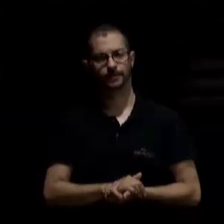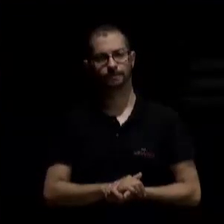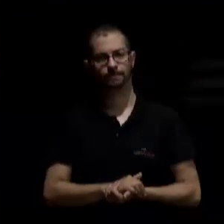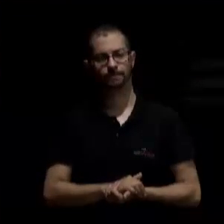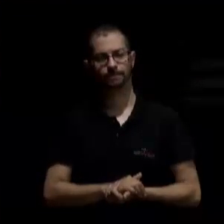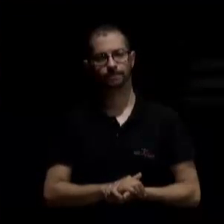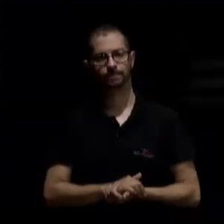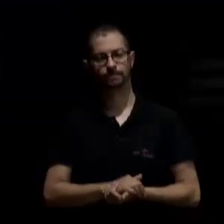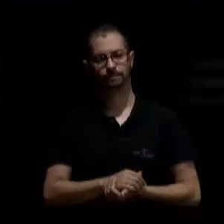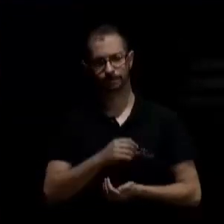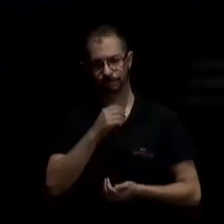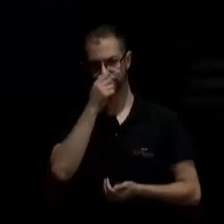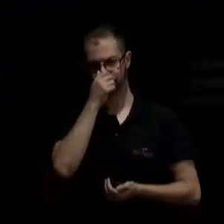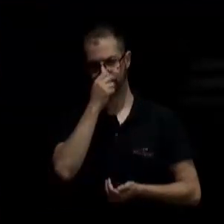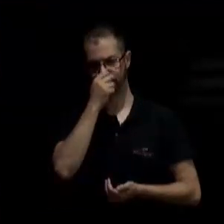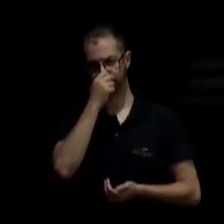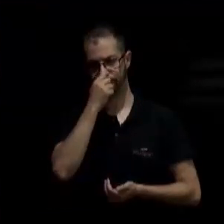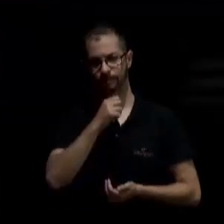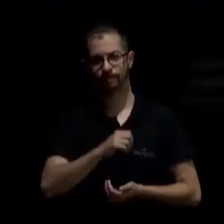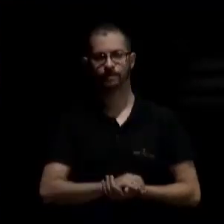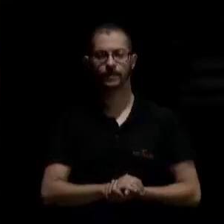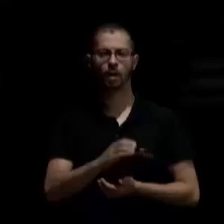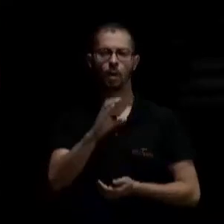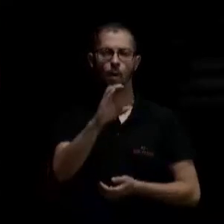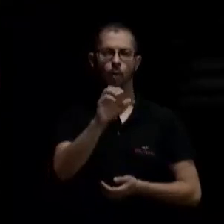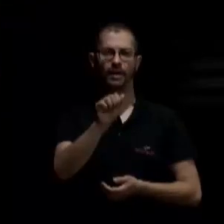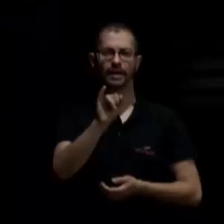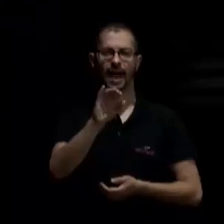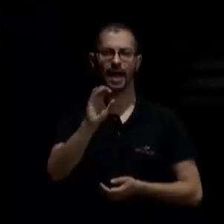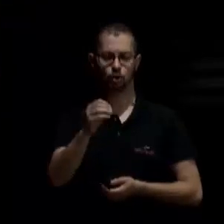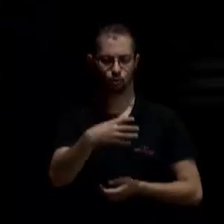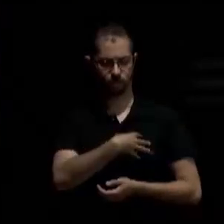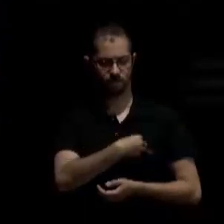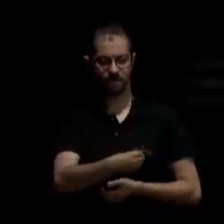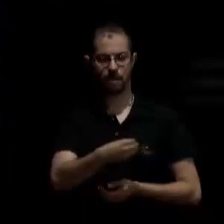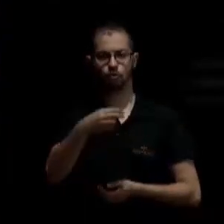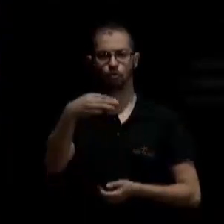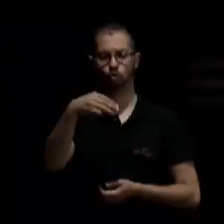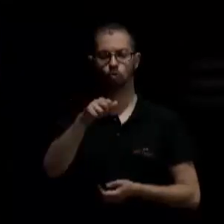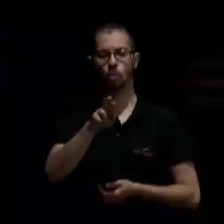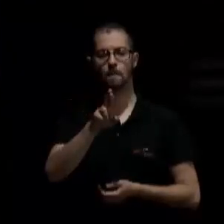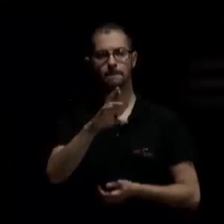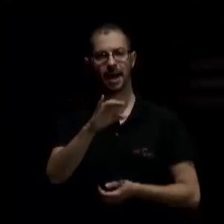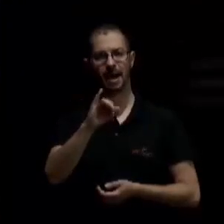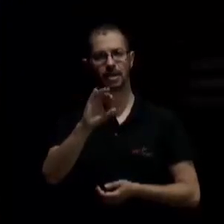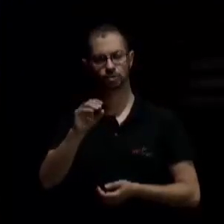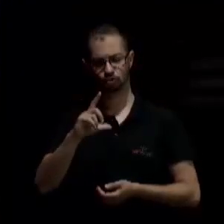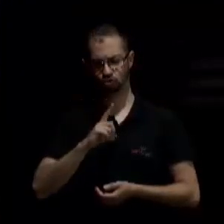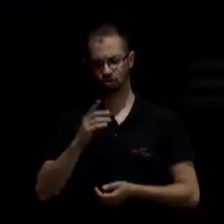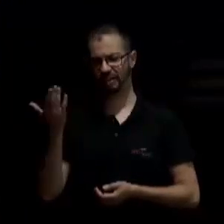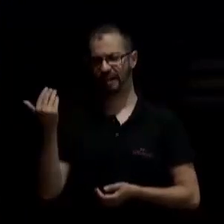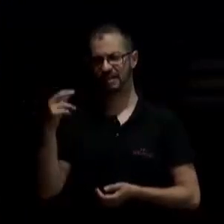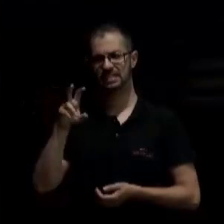O Caio, o filho do Márcio, ele tinha 5